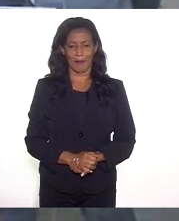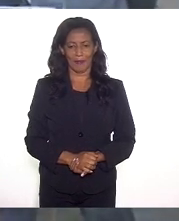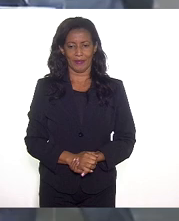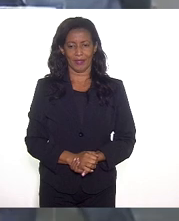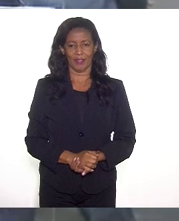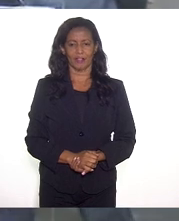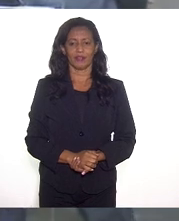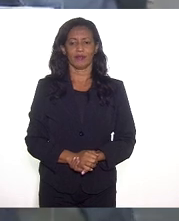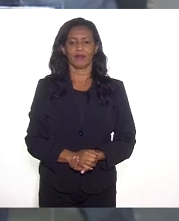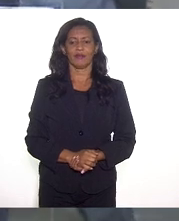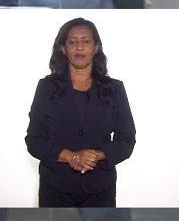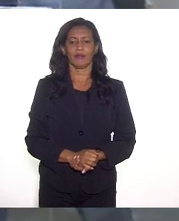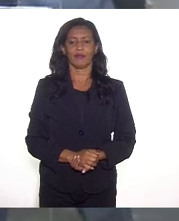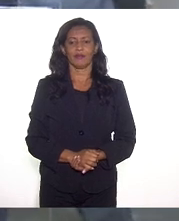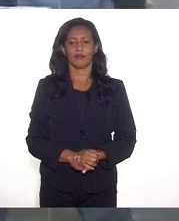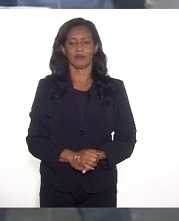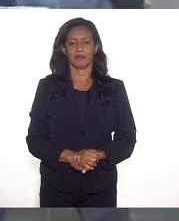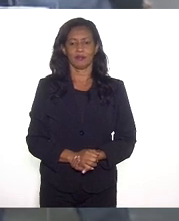Cadê o cartão?